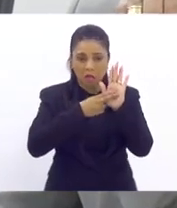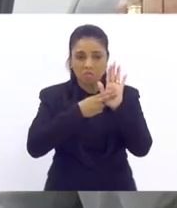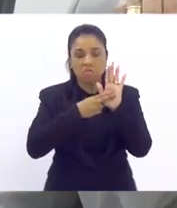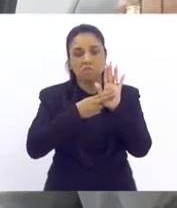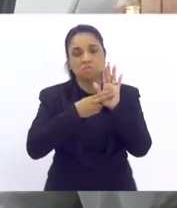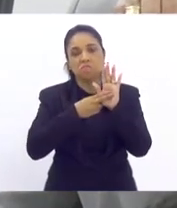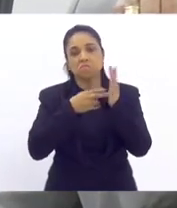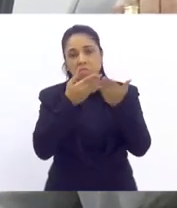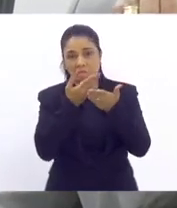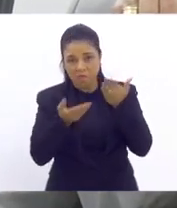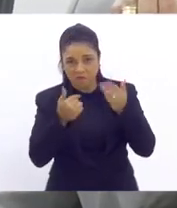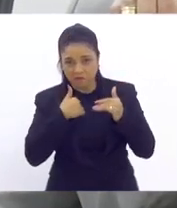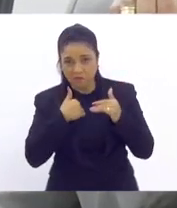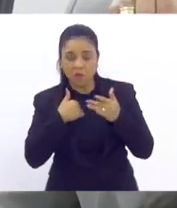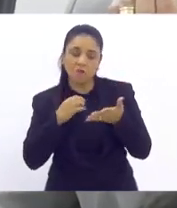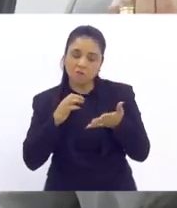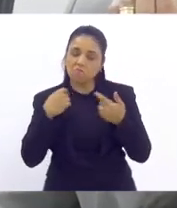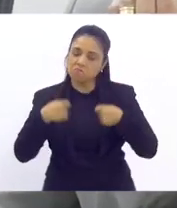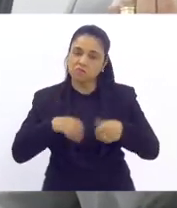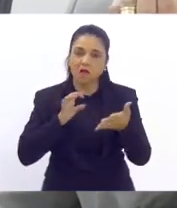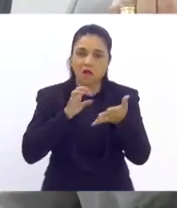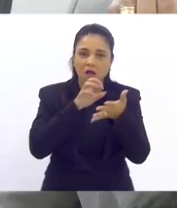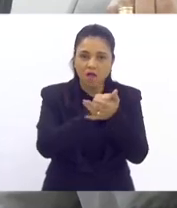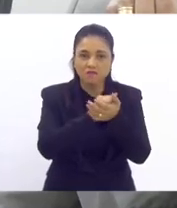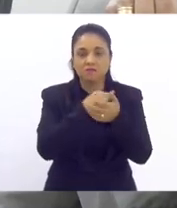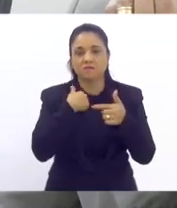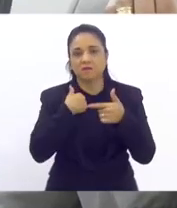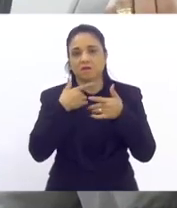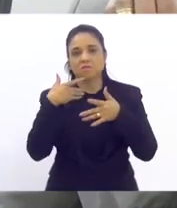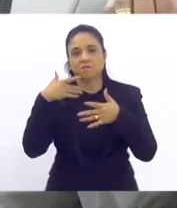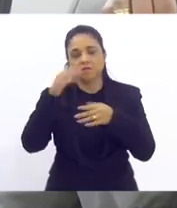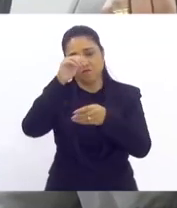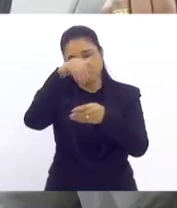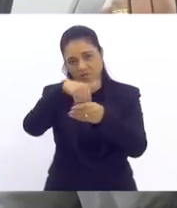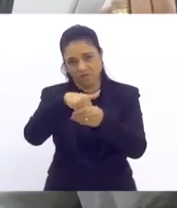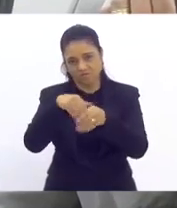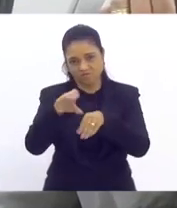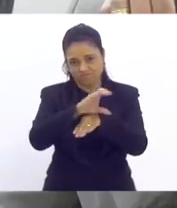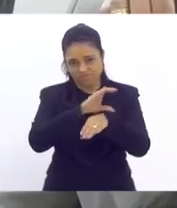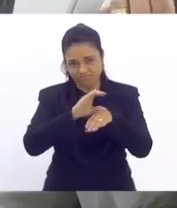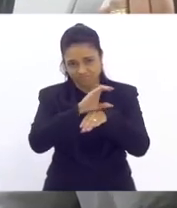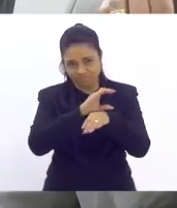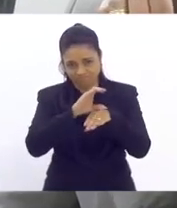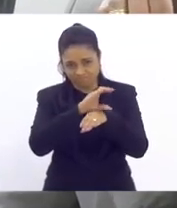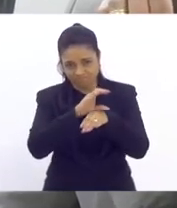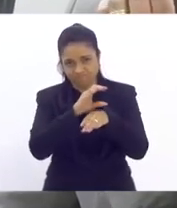aqui mas não posso deixar de registrar o meu a minha manutenção pelo voto constitucionalidade